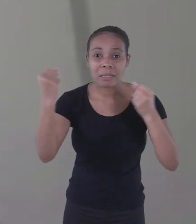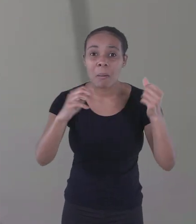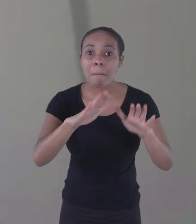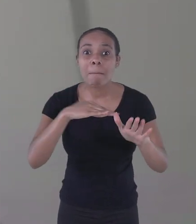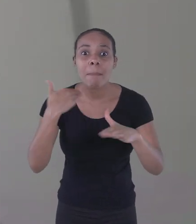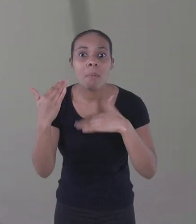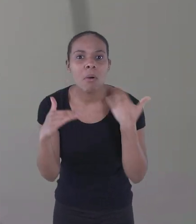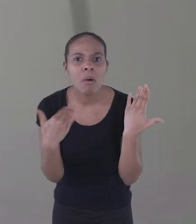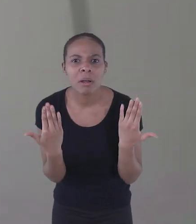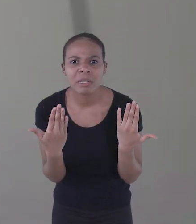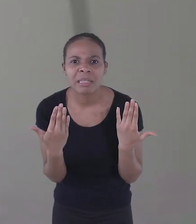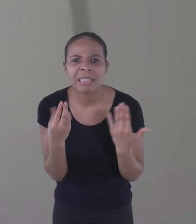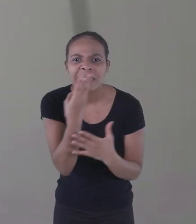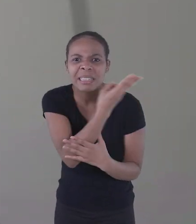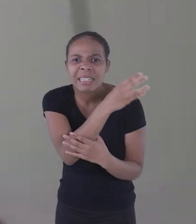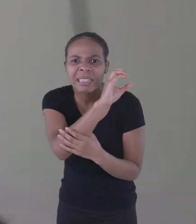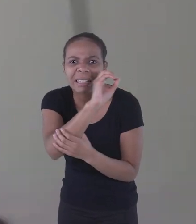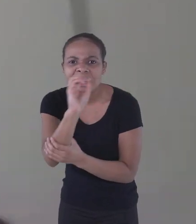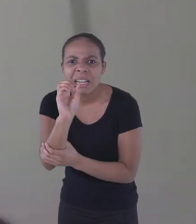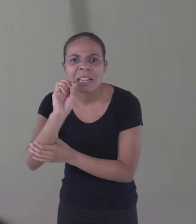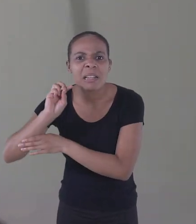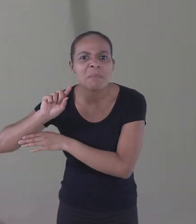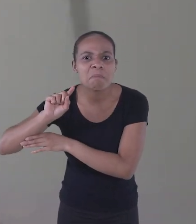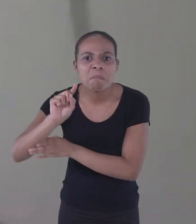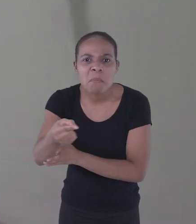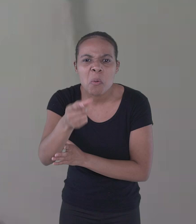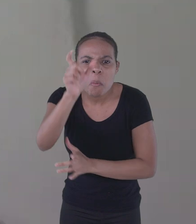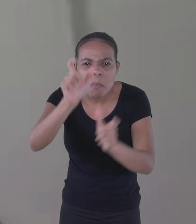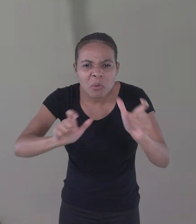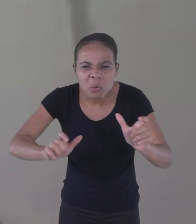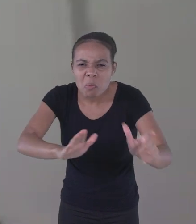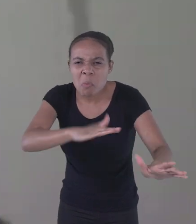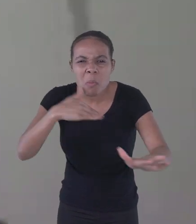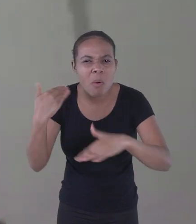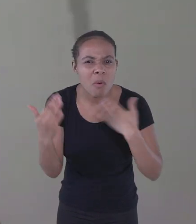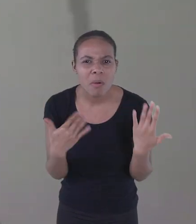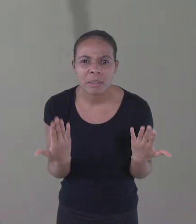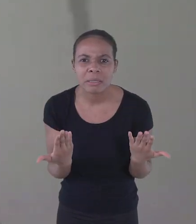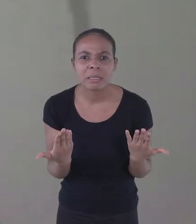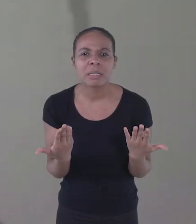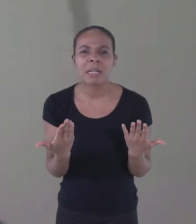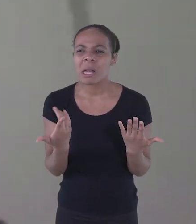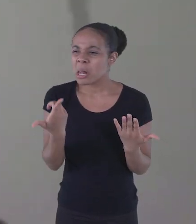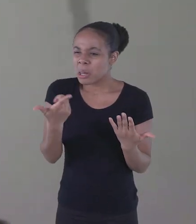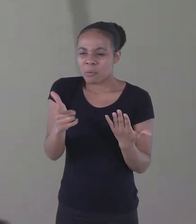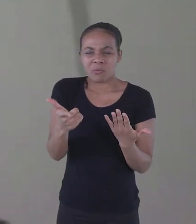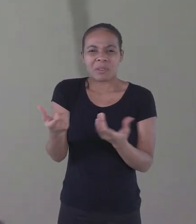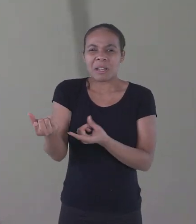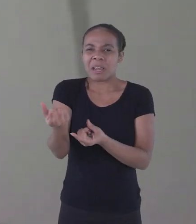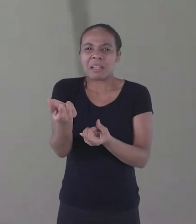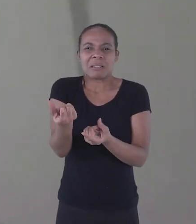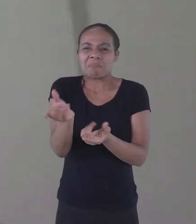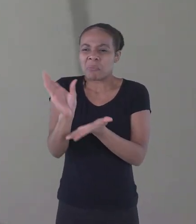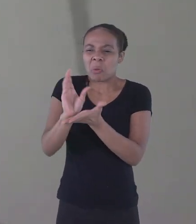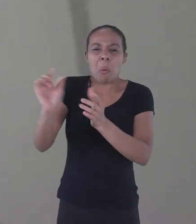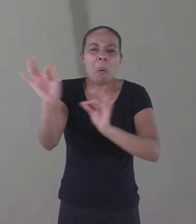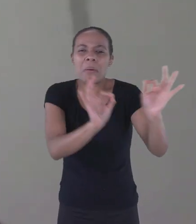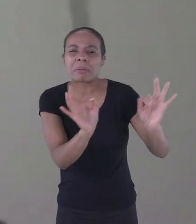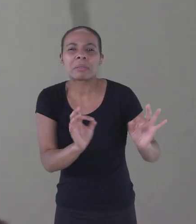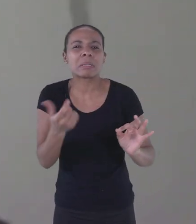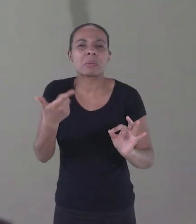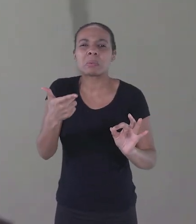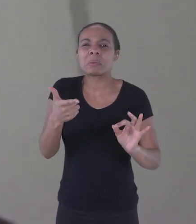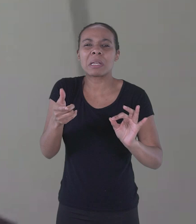pessoas mortas, porque não há governo, não há logística, não há direcionamento, não